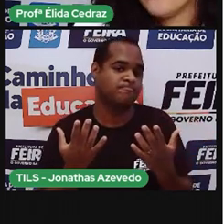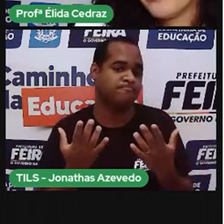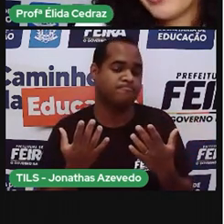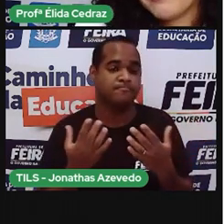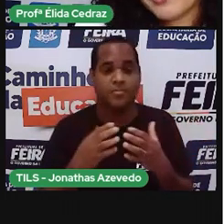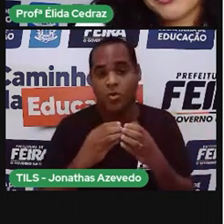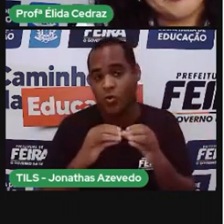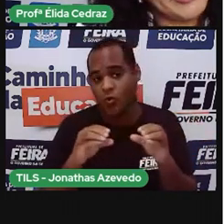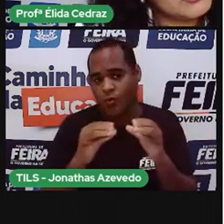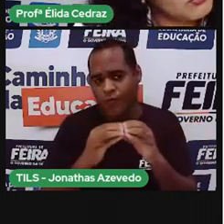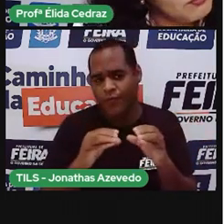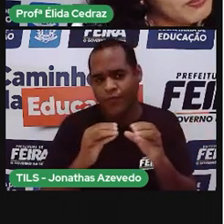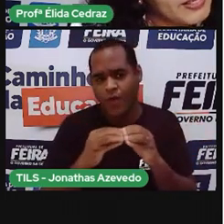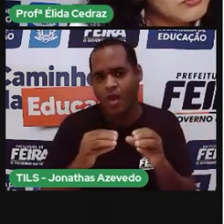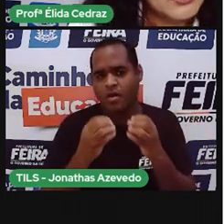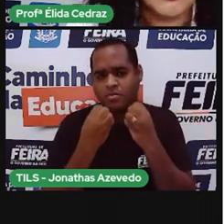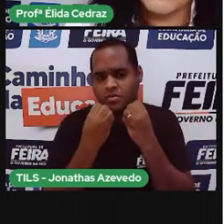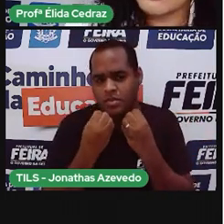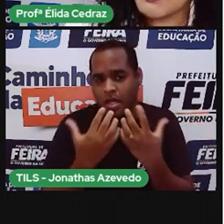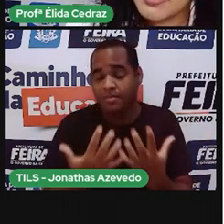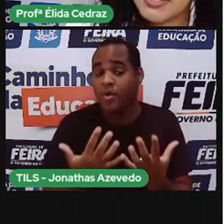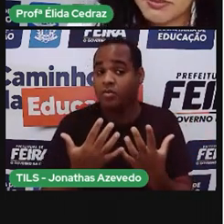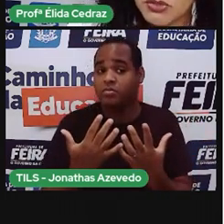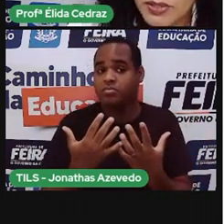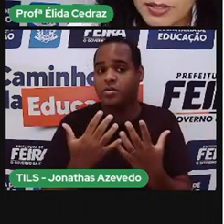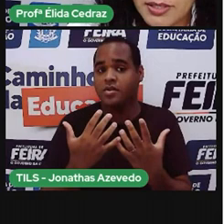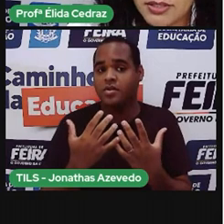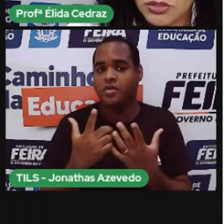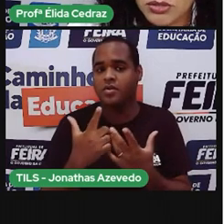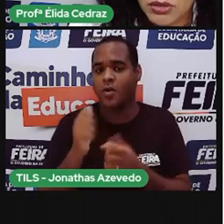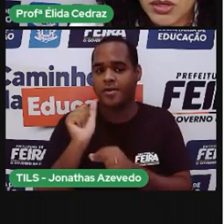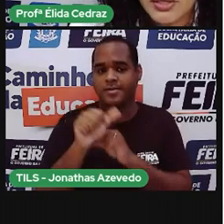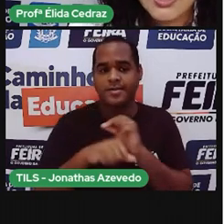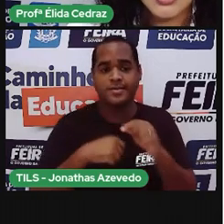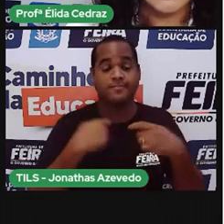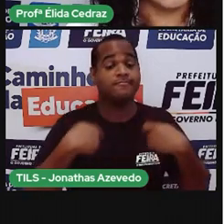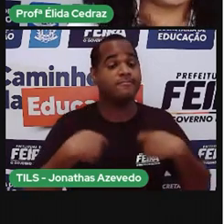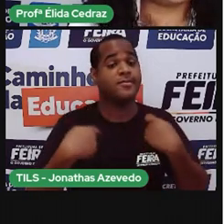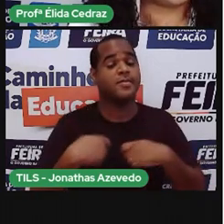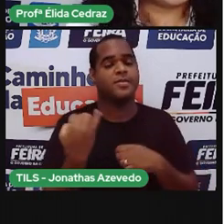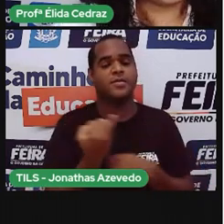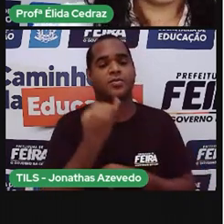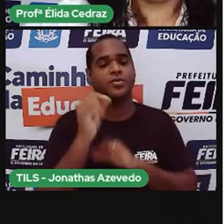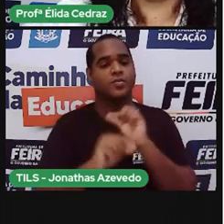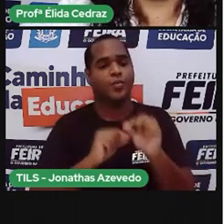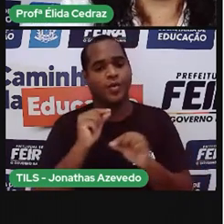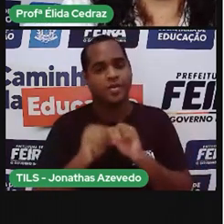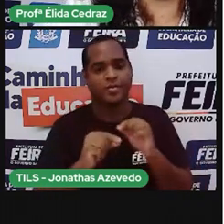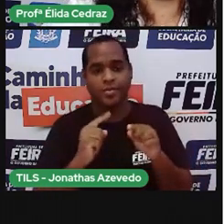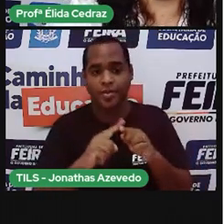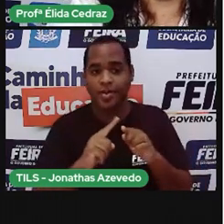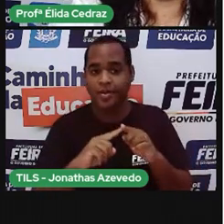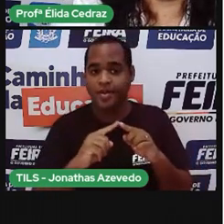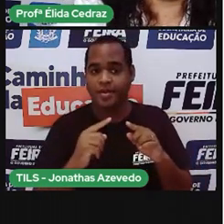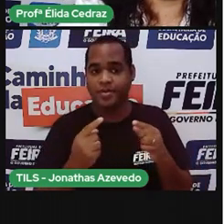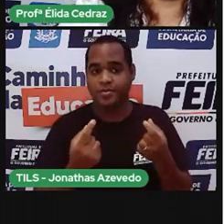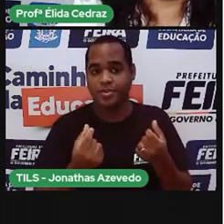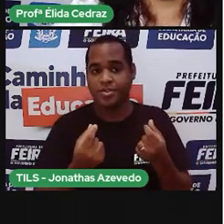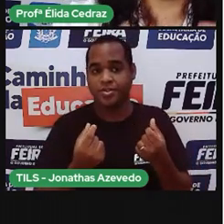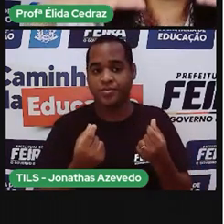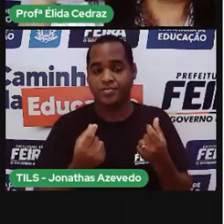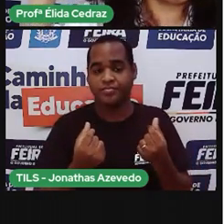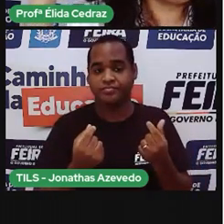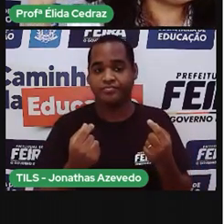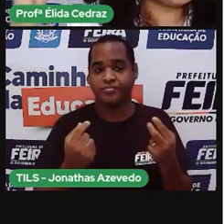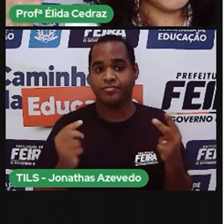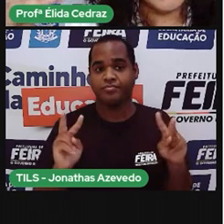o ovo é o alimento mais completo. Então, nós precisamos fazer essas trocas enquanto os preços dos